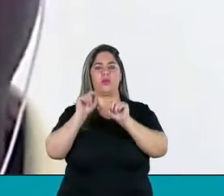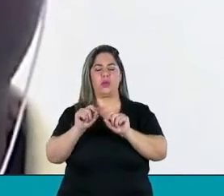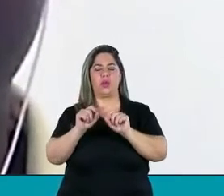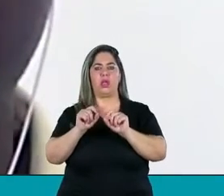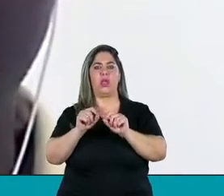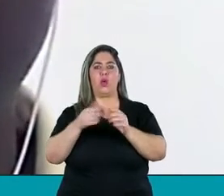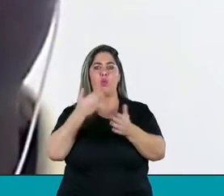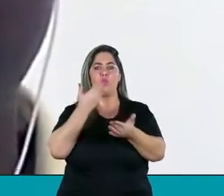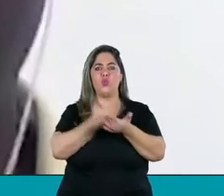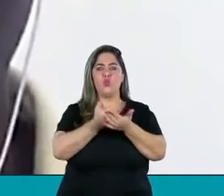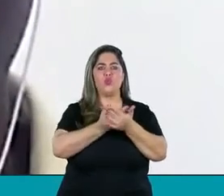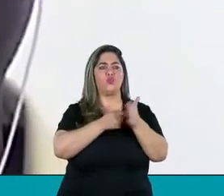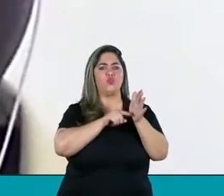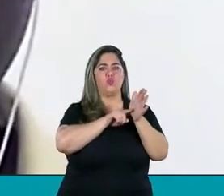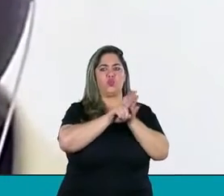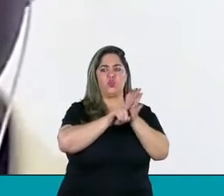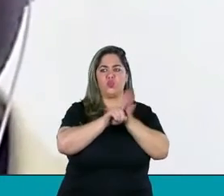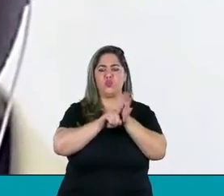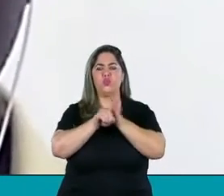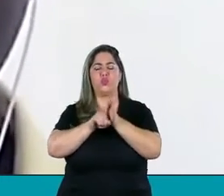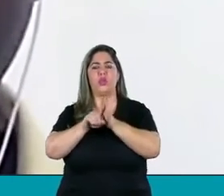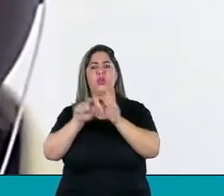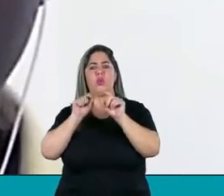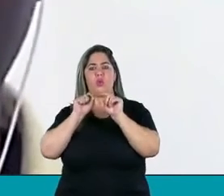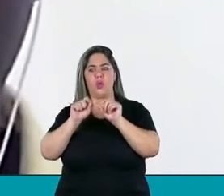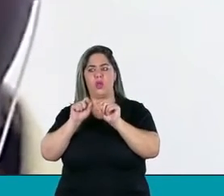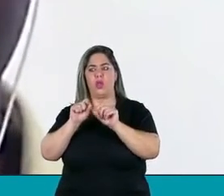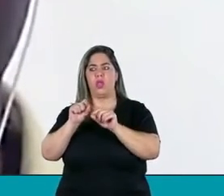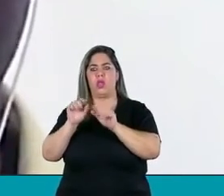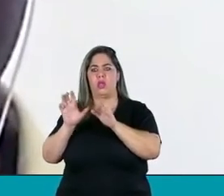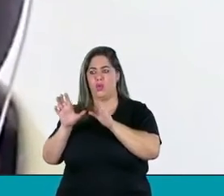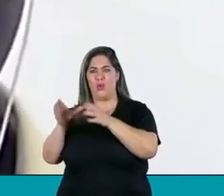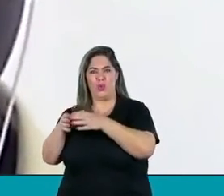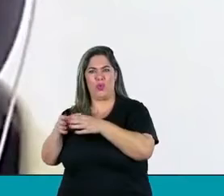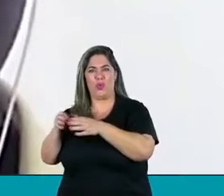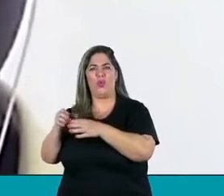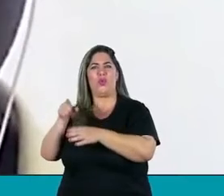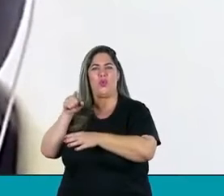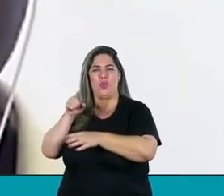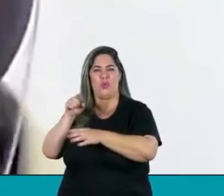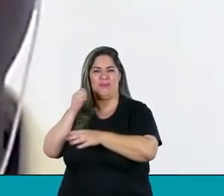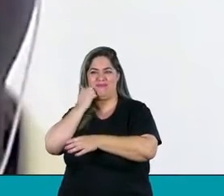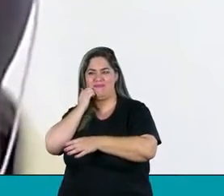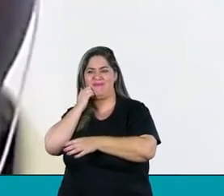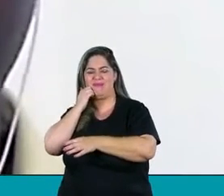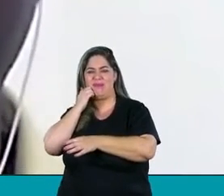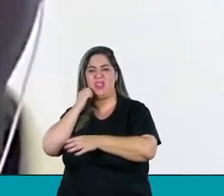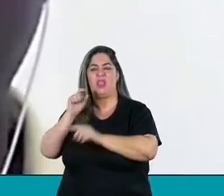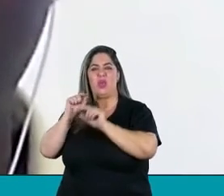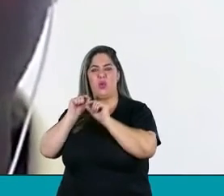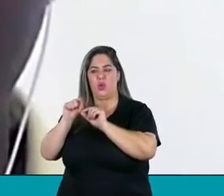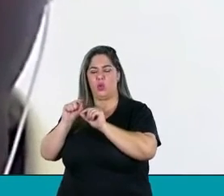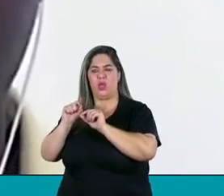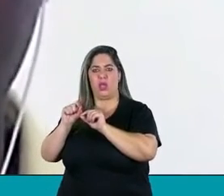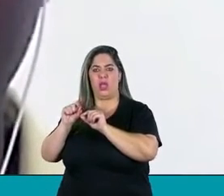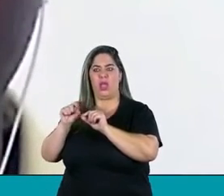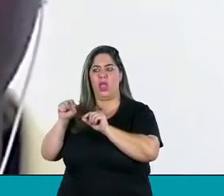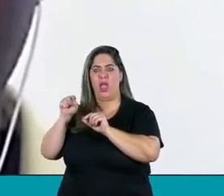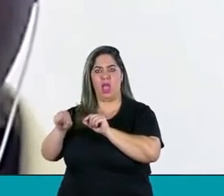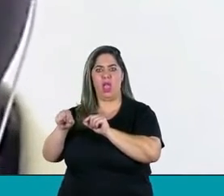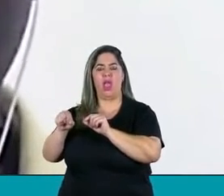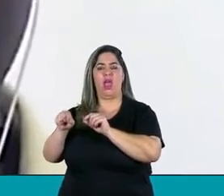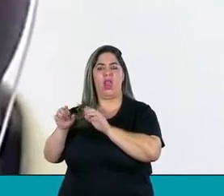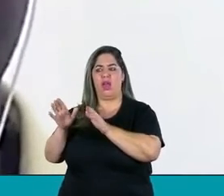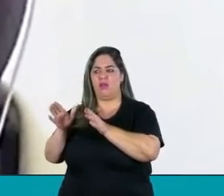Ou seja, a ciência se auto-organiza por não estar fechada aos organismos vivos que compreendem a estrutura do